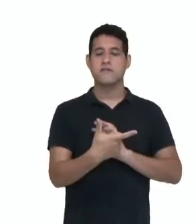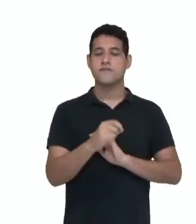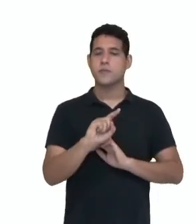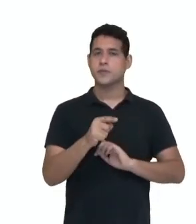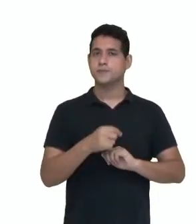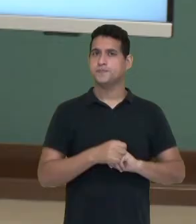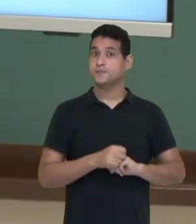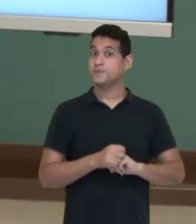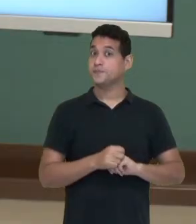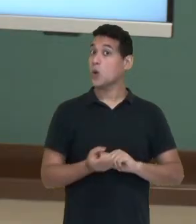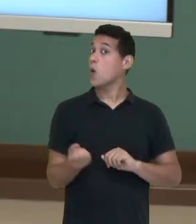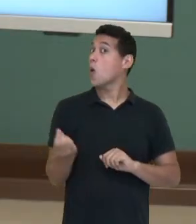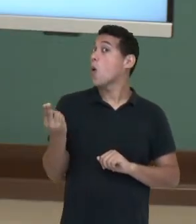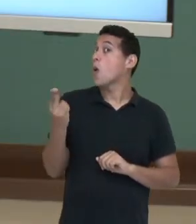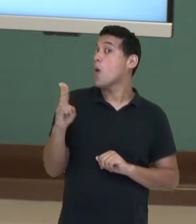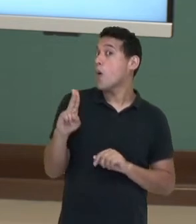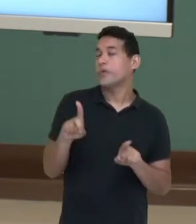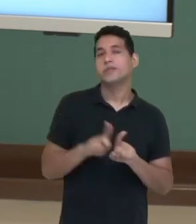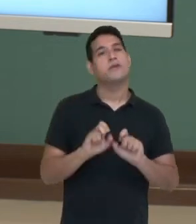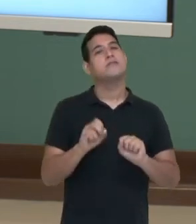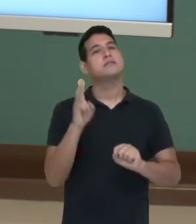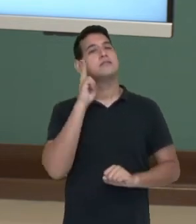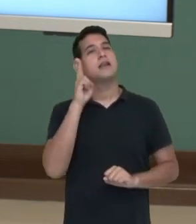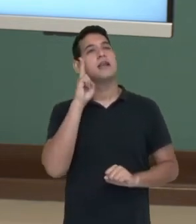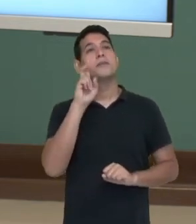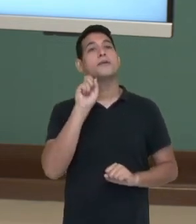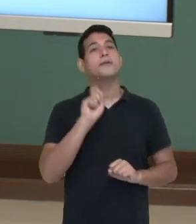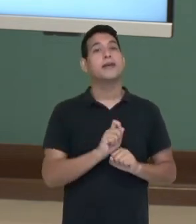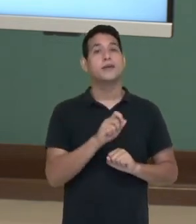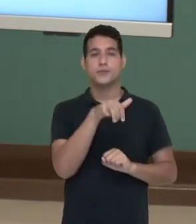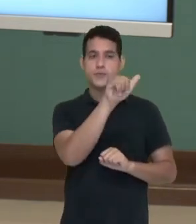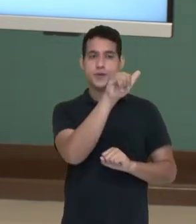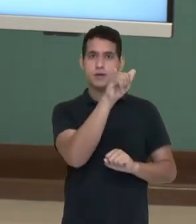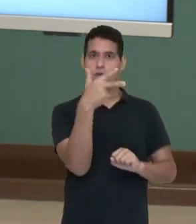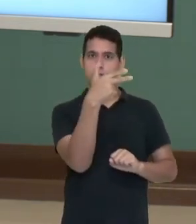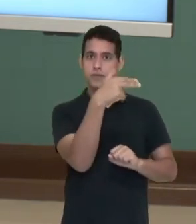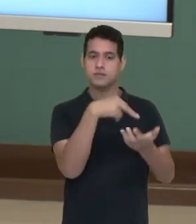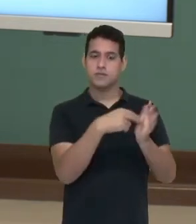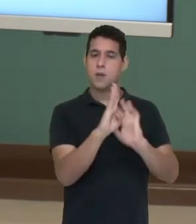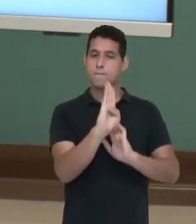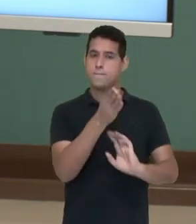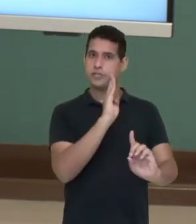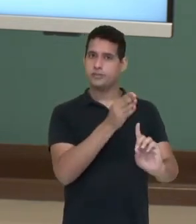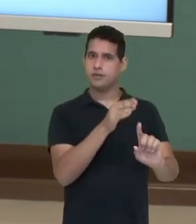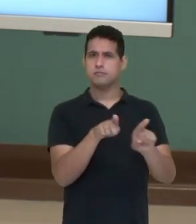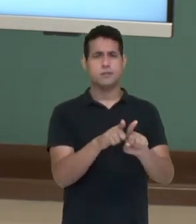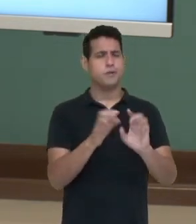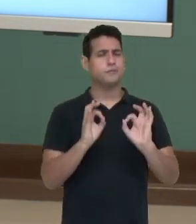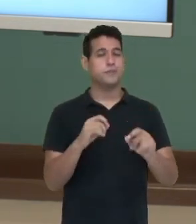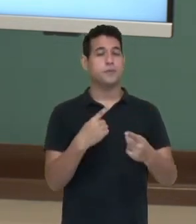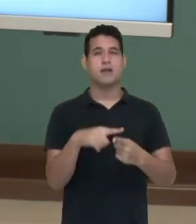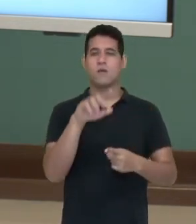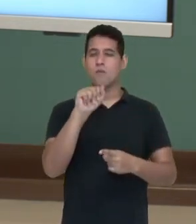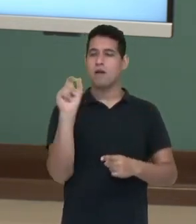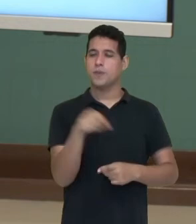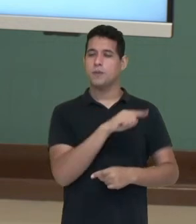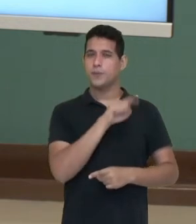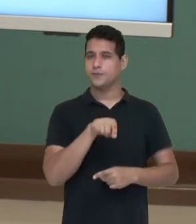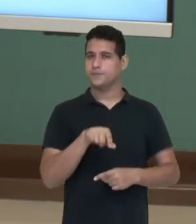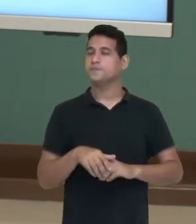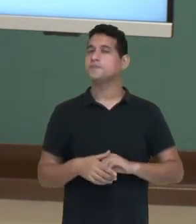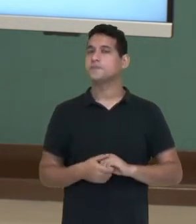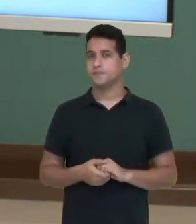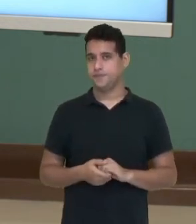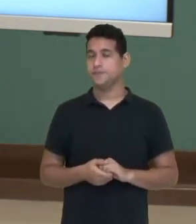20.000. Ou você lembra que onde corta no eixo y é o b direto. Justamente porque o a se anula ali, tá